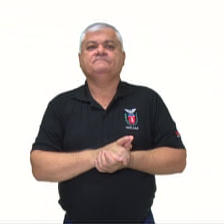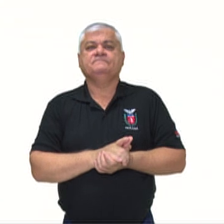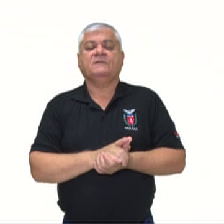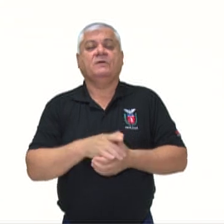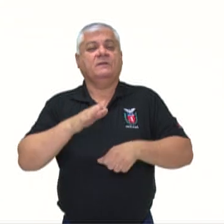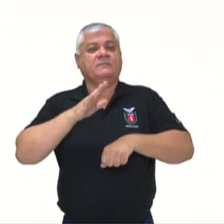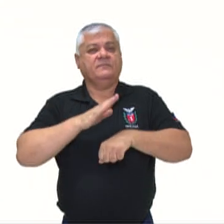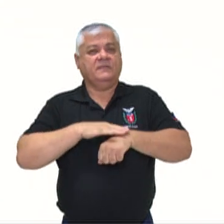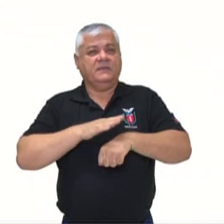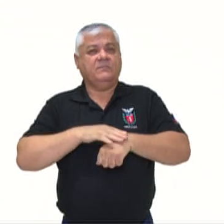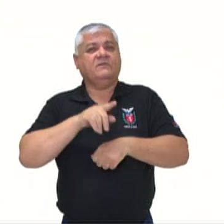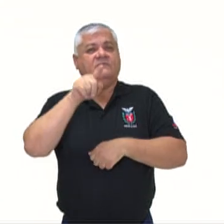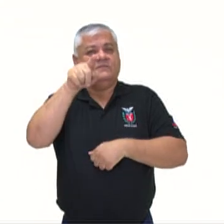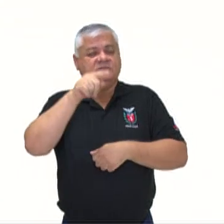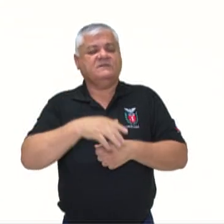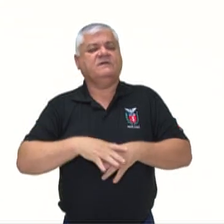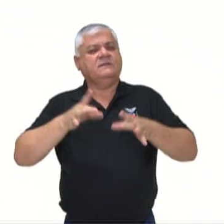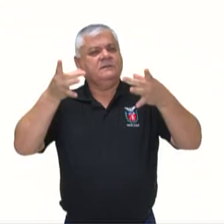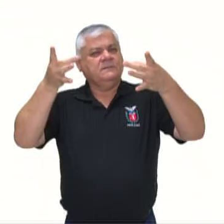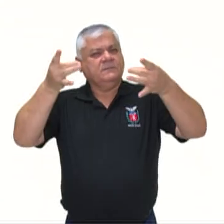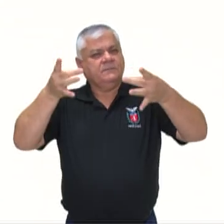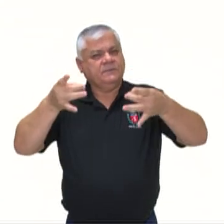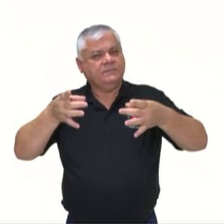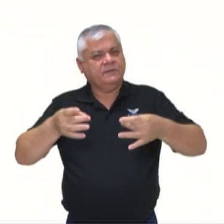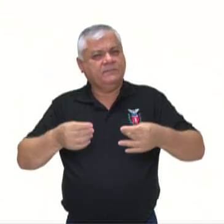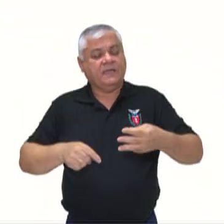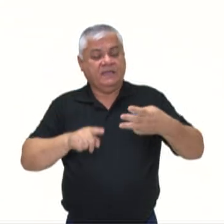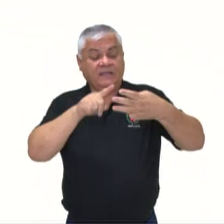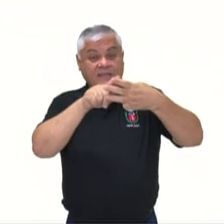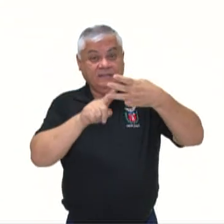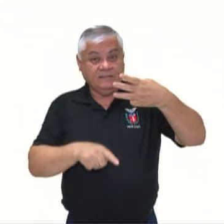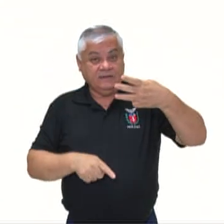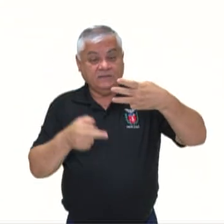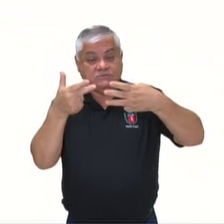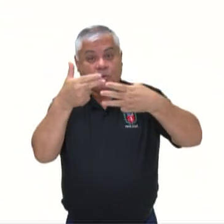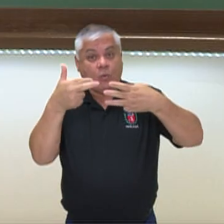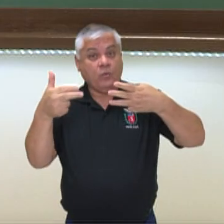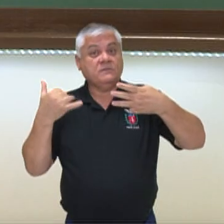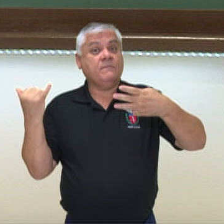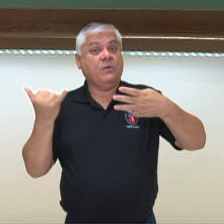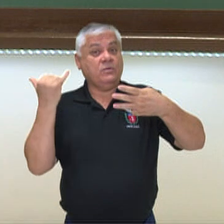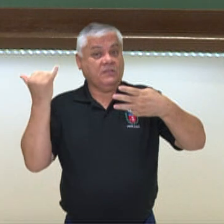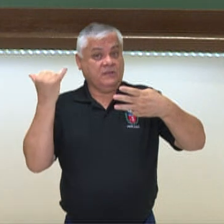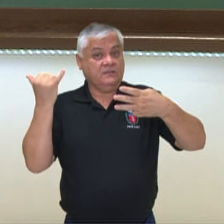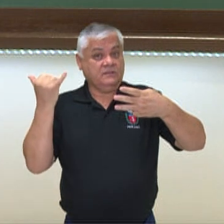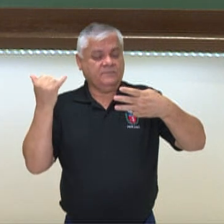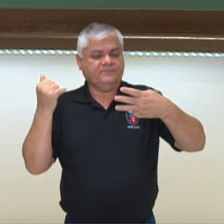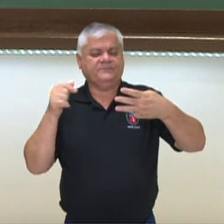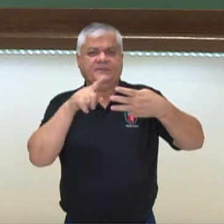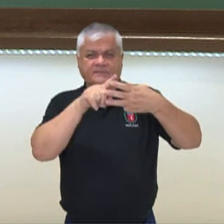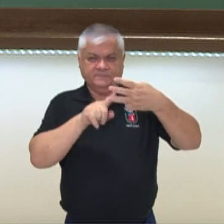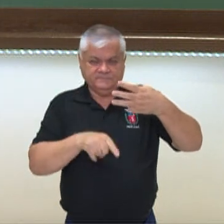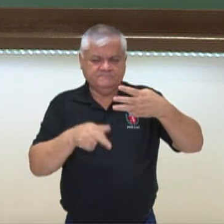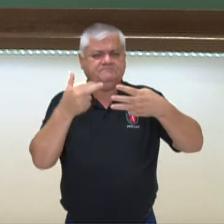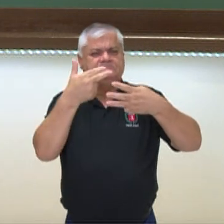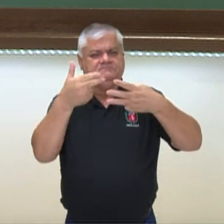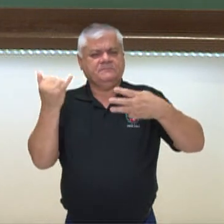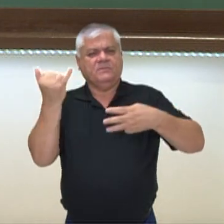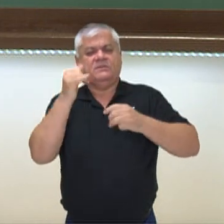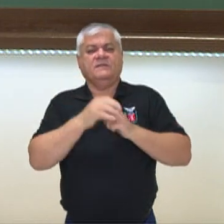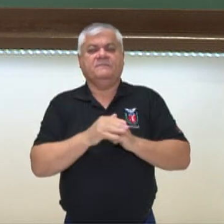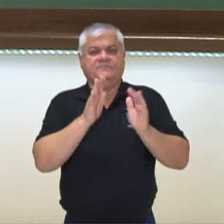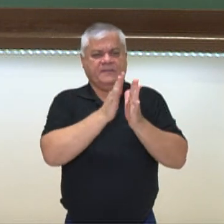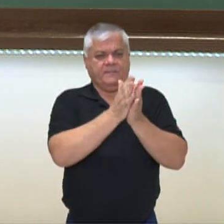um tempinho para você descrever 3 coisas fundamentais na sua vida. Retomando, assim como os livros sagrados contêm o